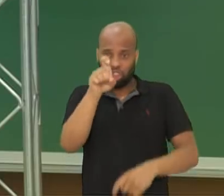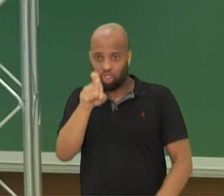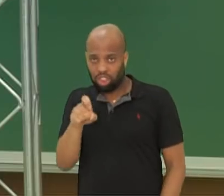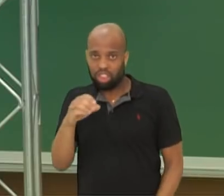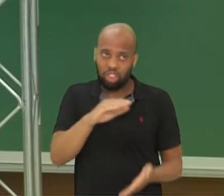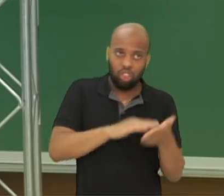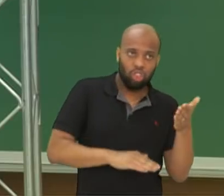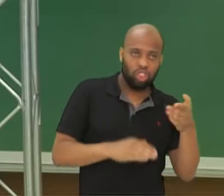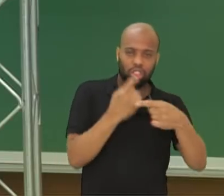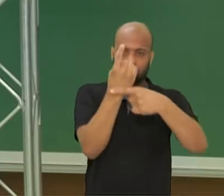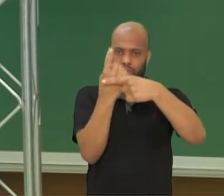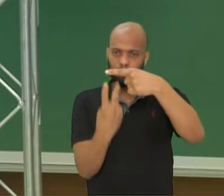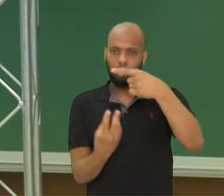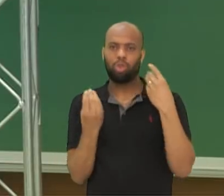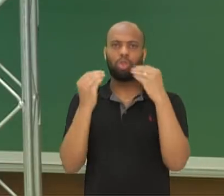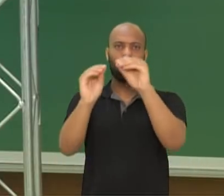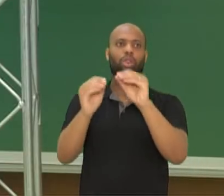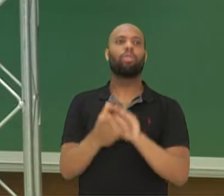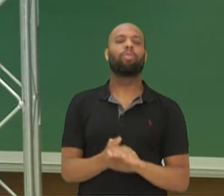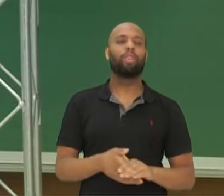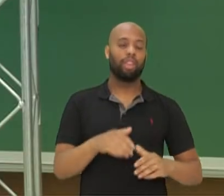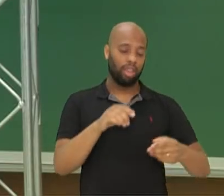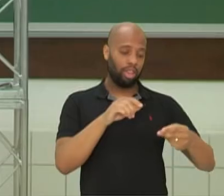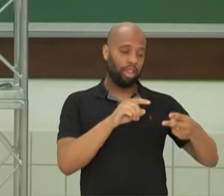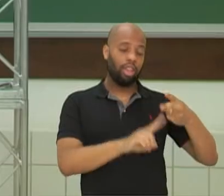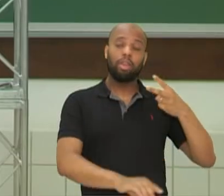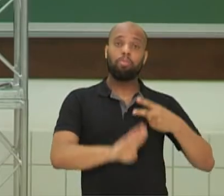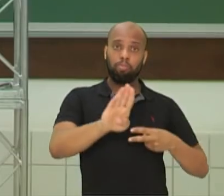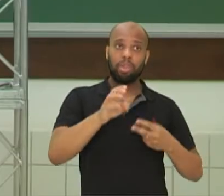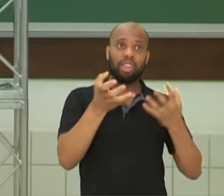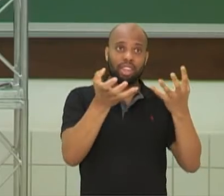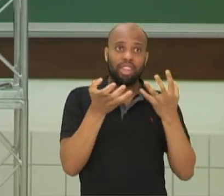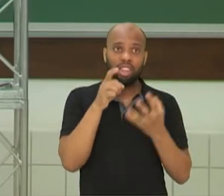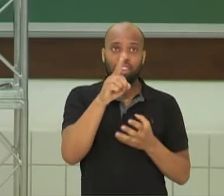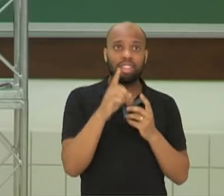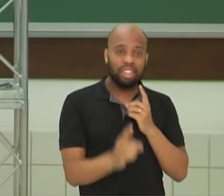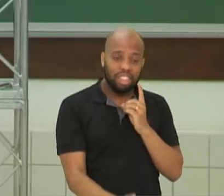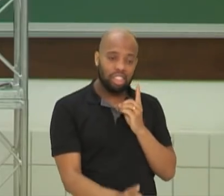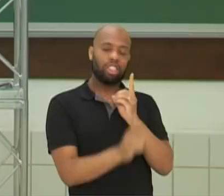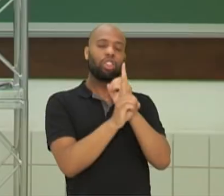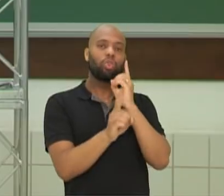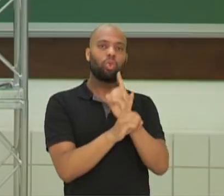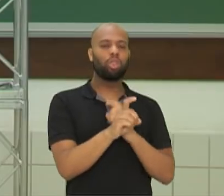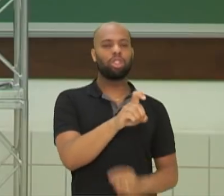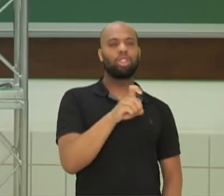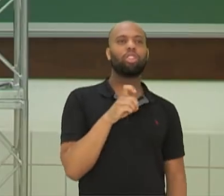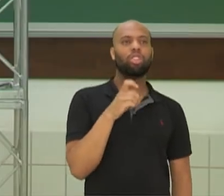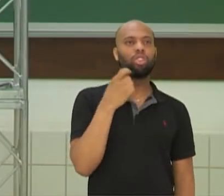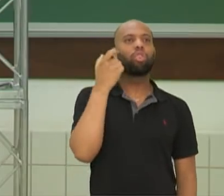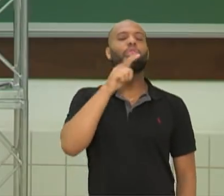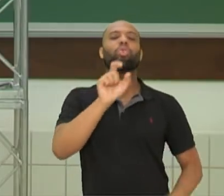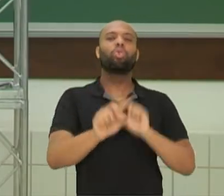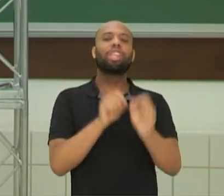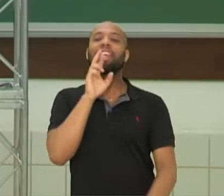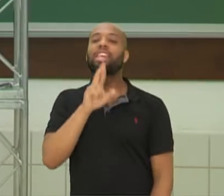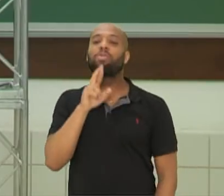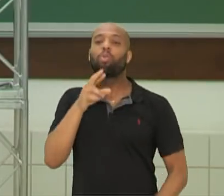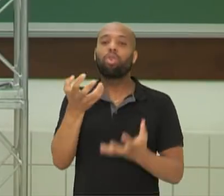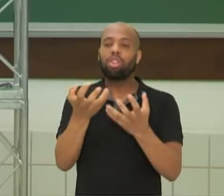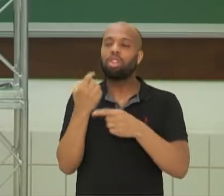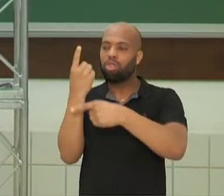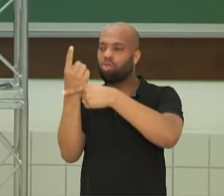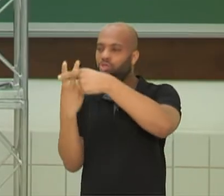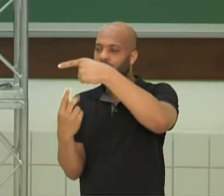item B, você vai em busca do valor do x para que a função toda tenha um resultado de 1